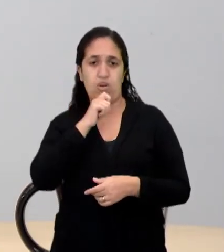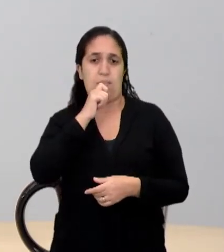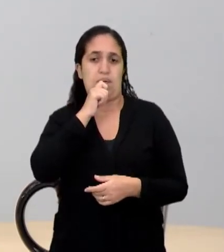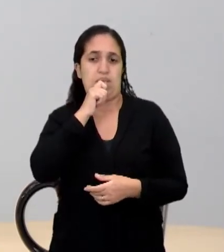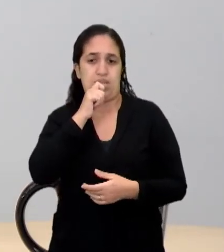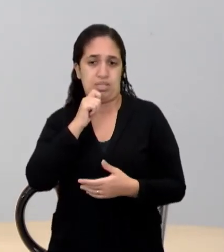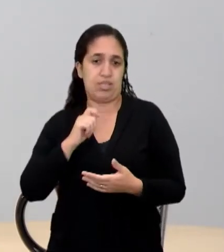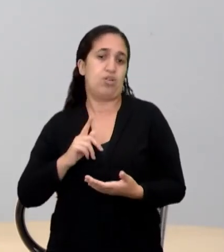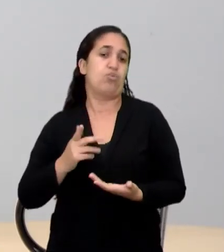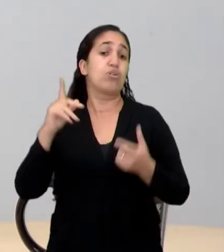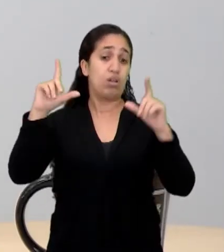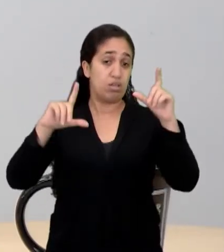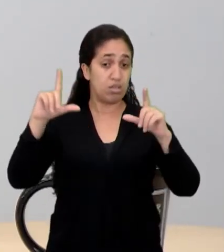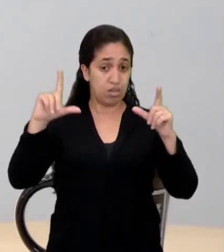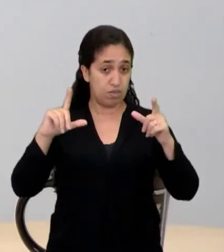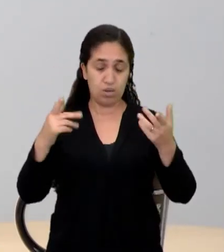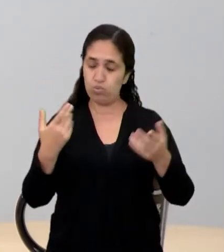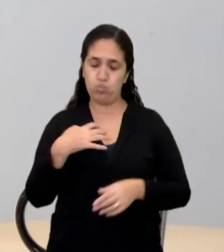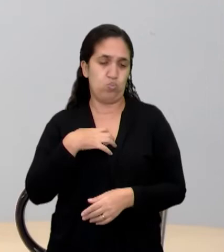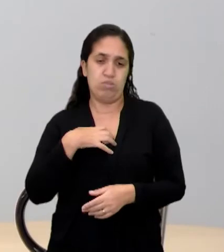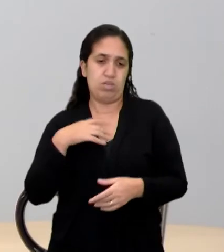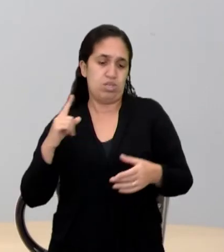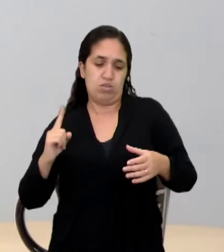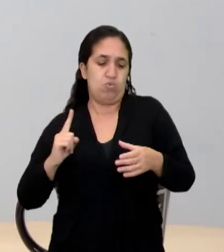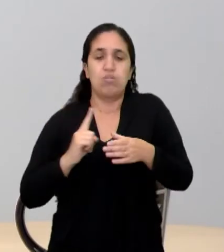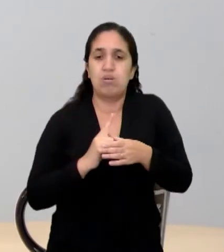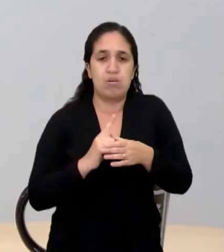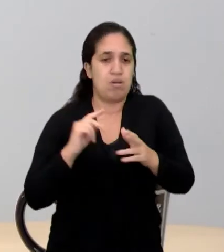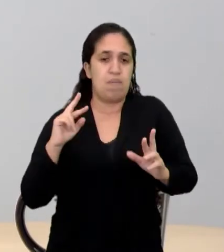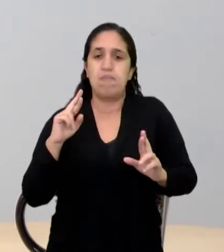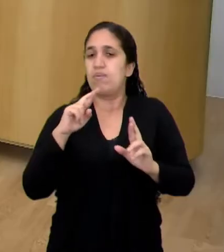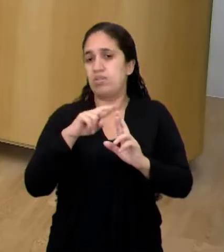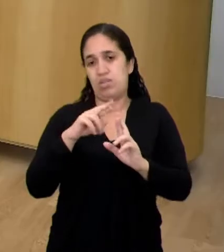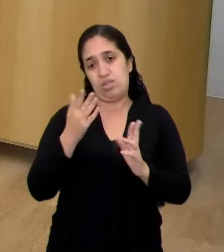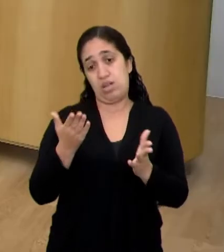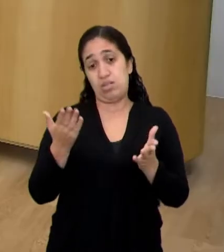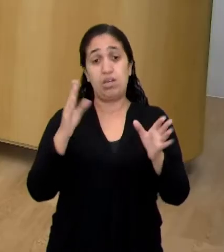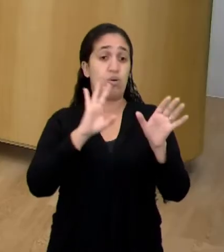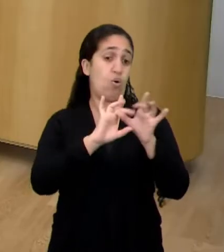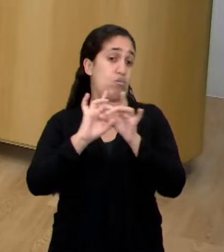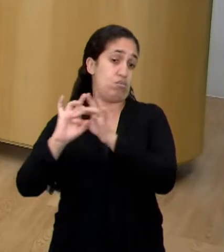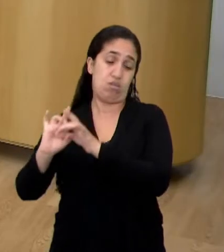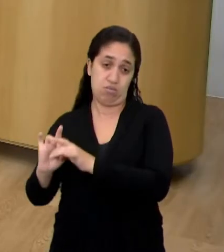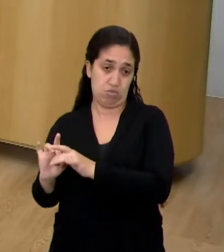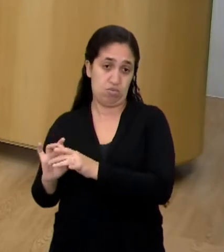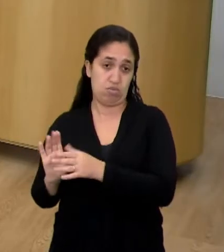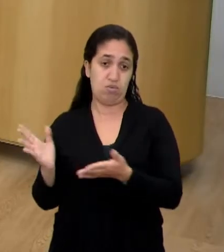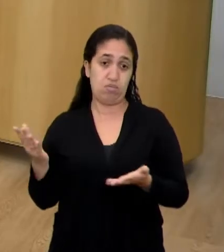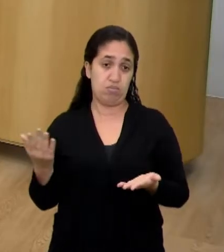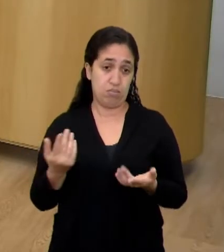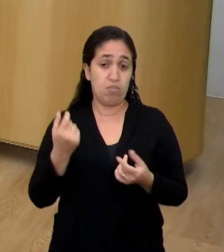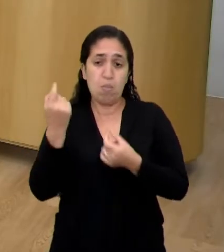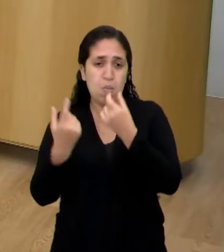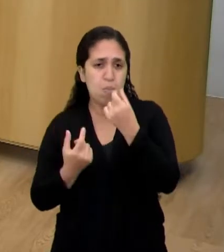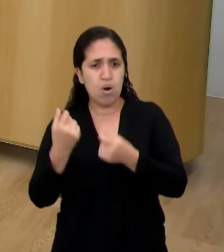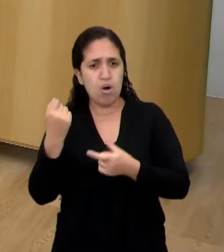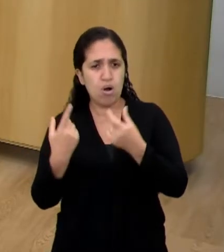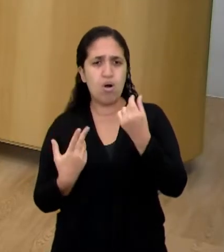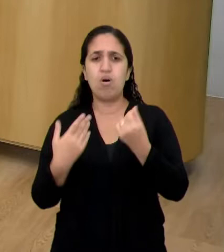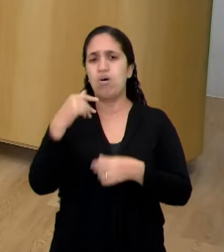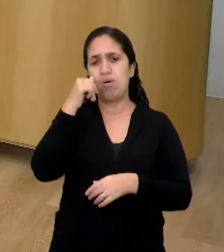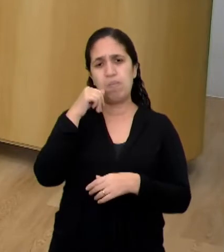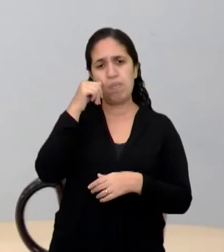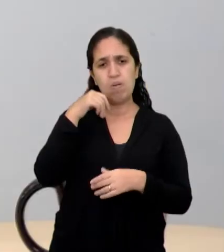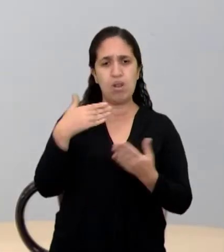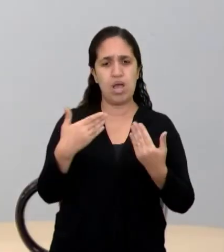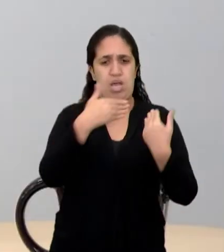por exemplo. Então, eu não me sinto representada nesse contexto, na questão das mídias. Pouco vejo mulheres, né, em